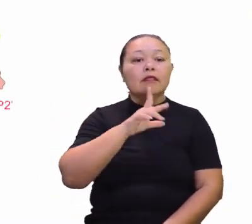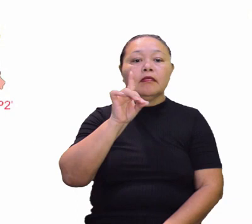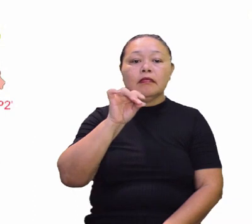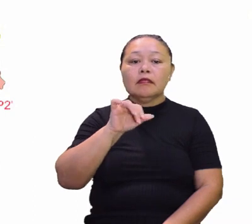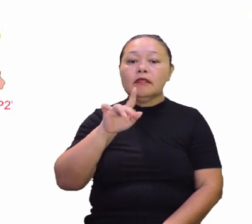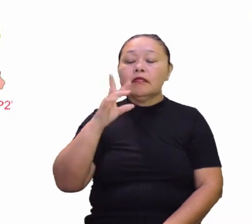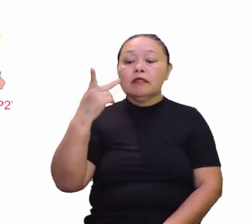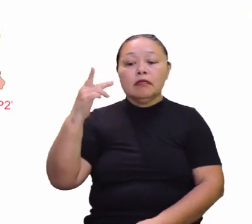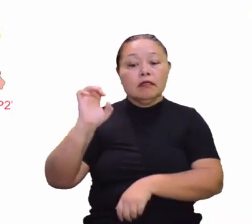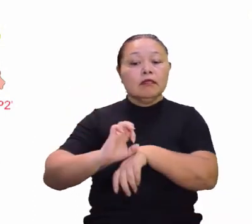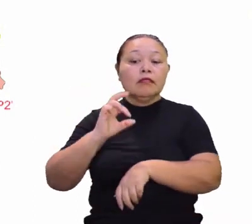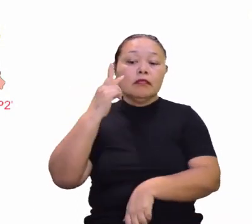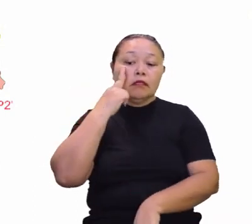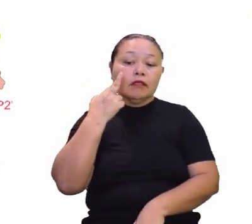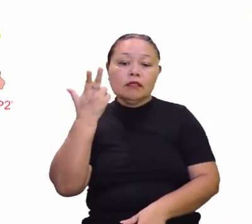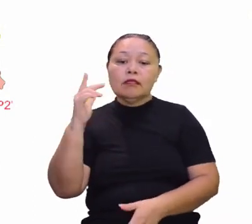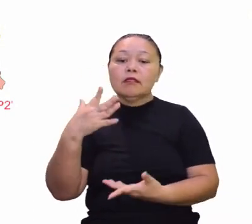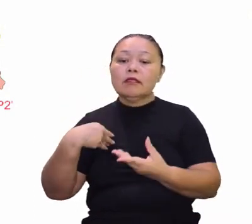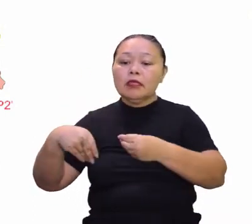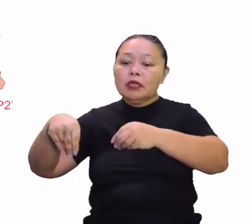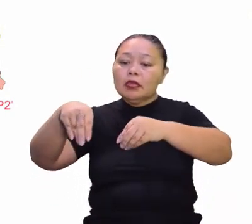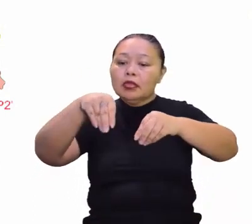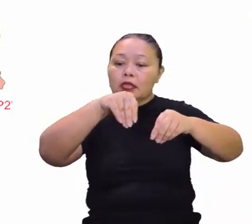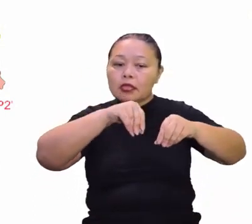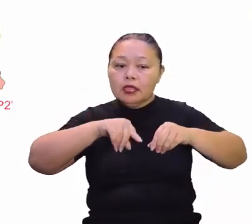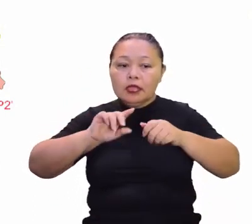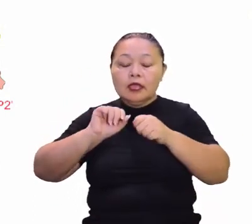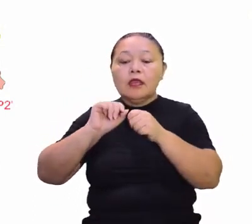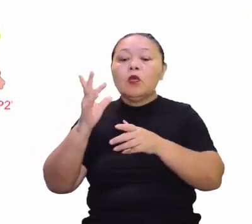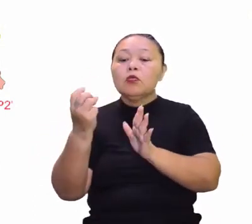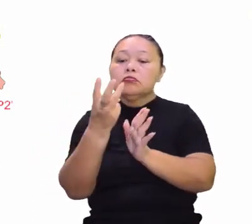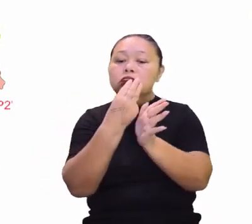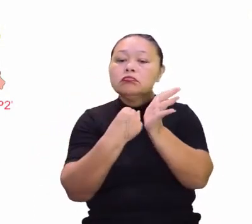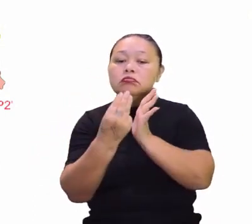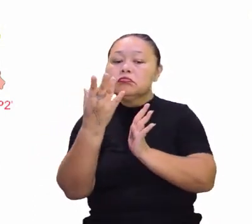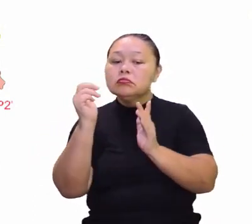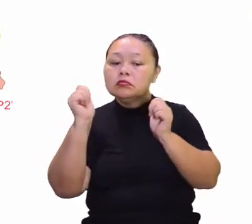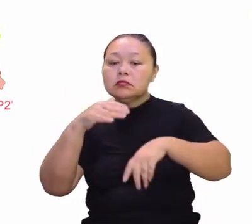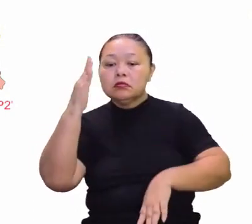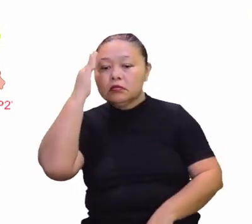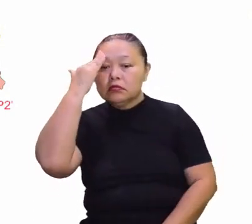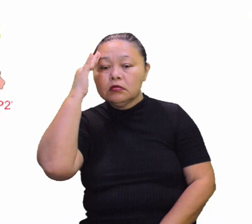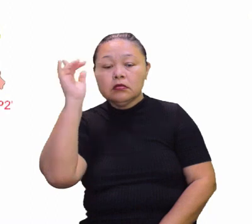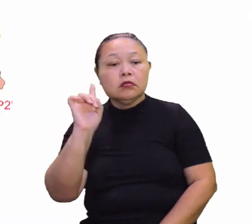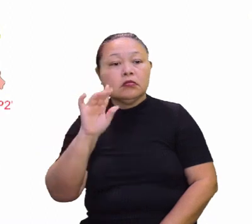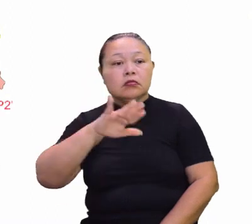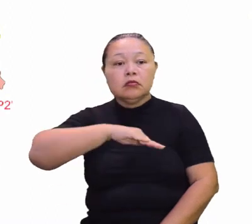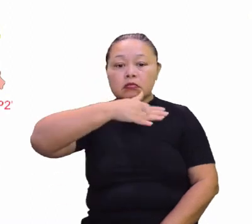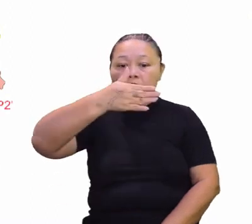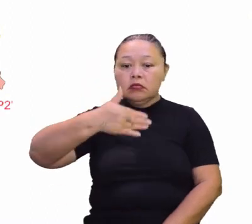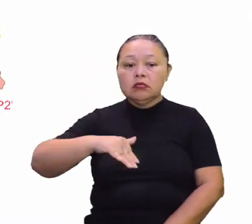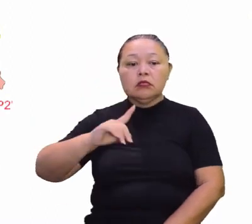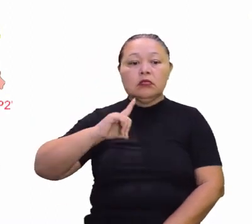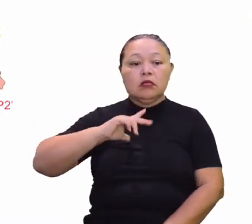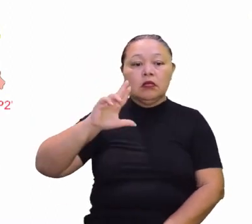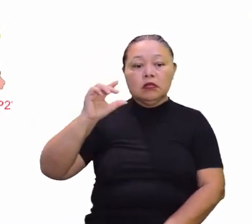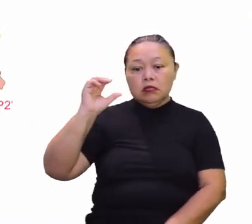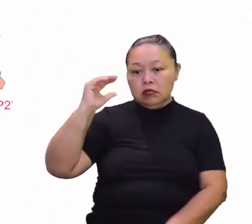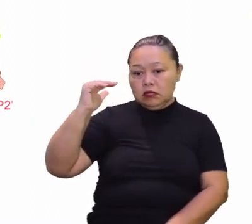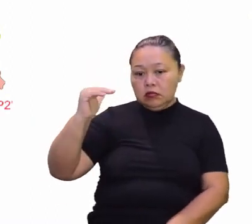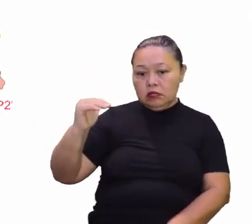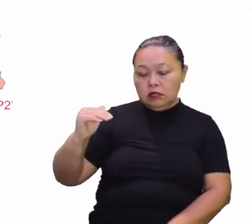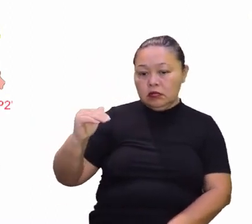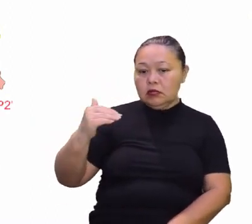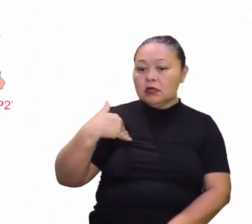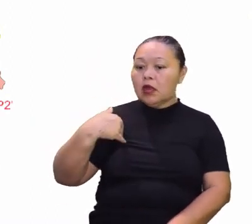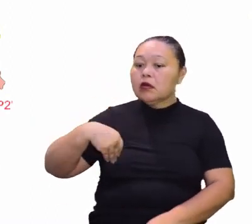domínios geomorfológicos de Rondônia, também um outro mapinha para poder entender, né? A gente estava falando de relevo, unidade de relevo, e quando a